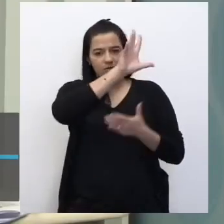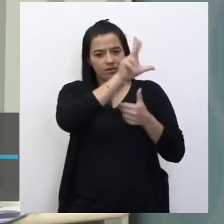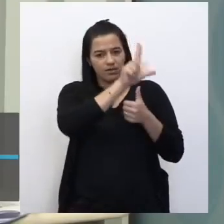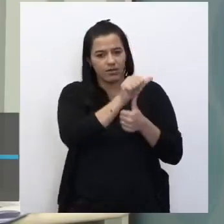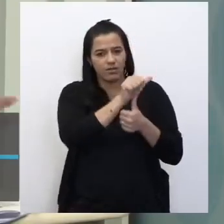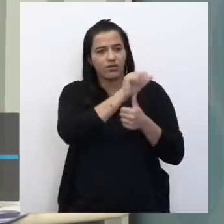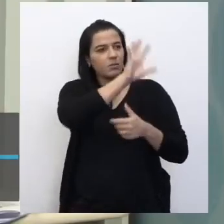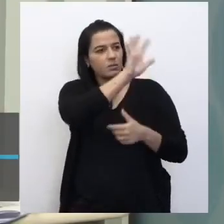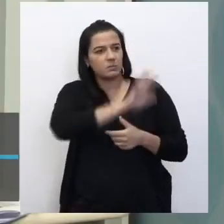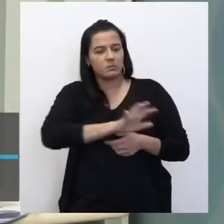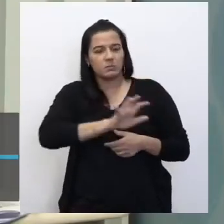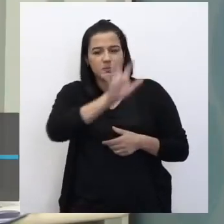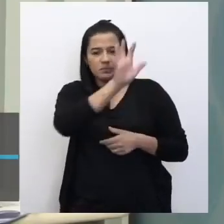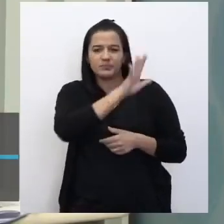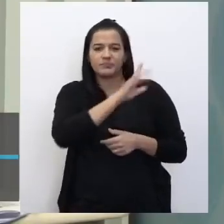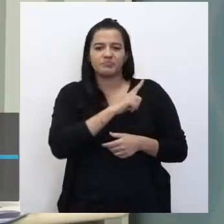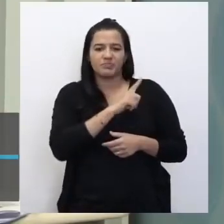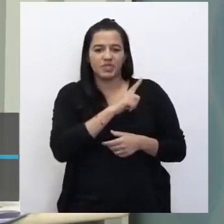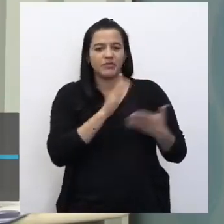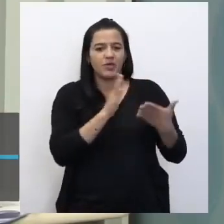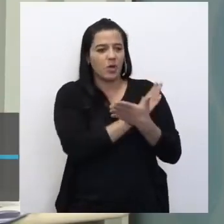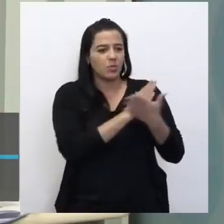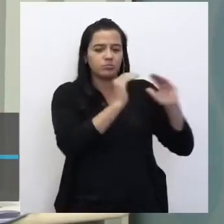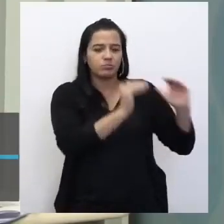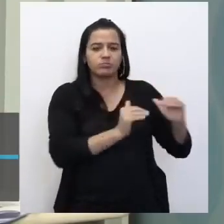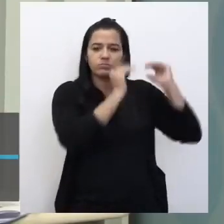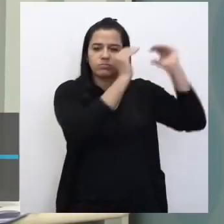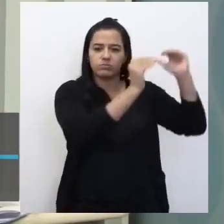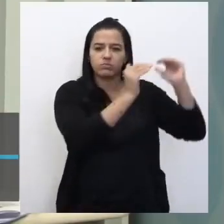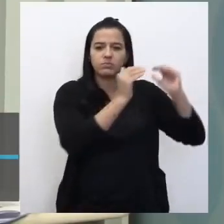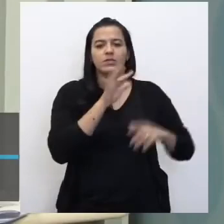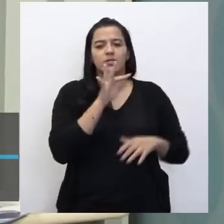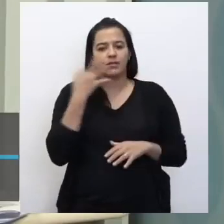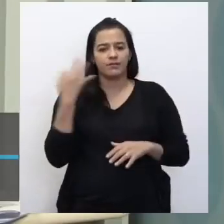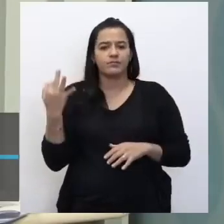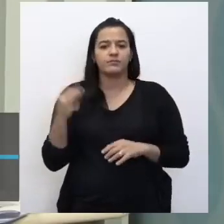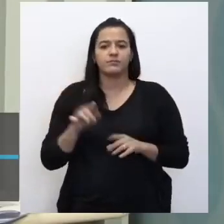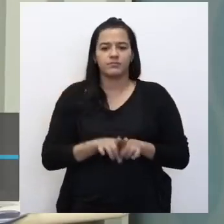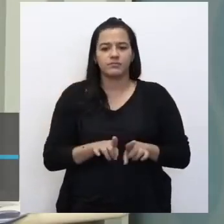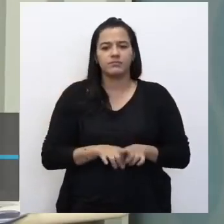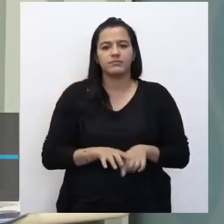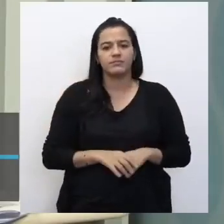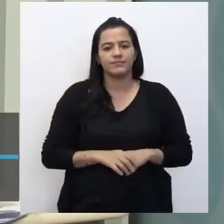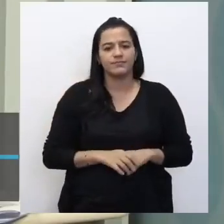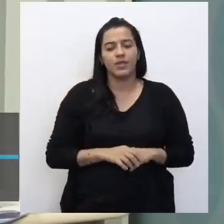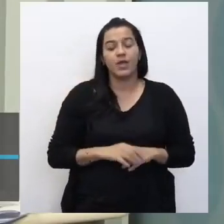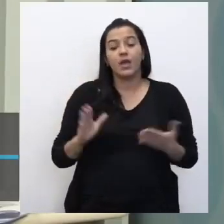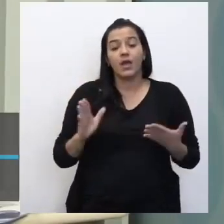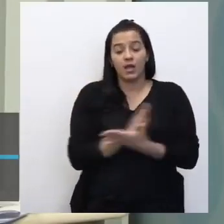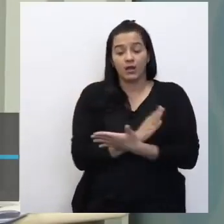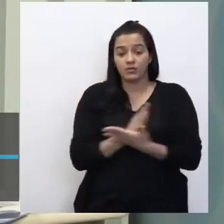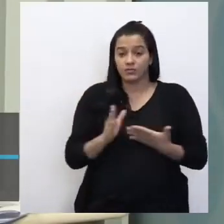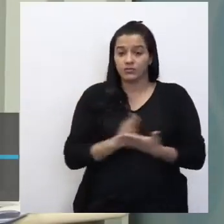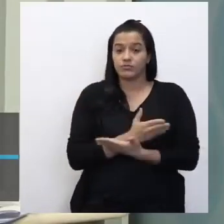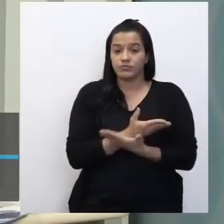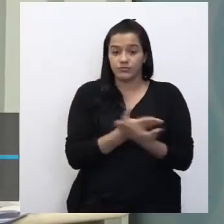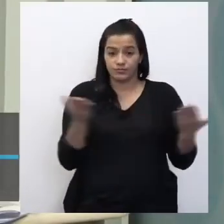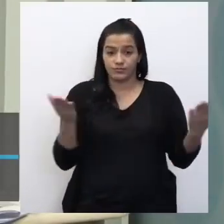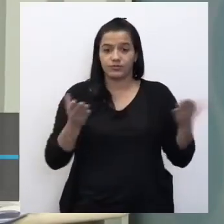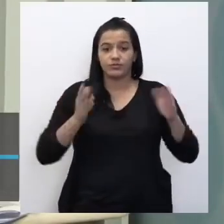né? E teve o seu representante na França também. E eu acho que alguns de vocês já ouviram falar